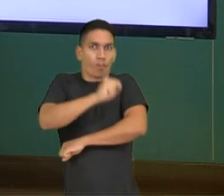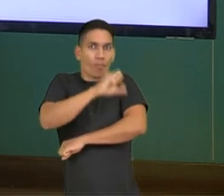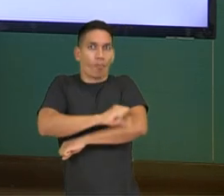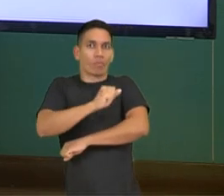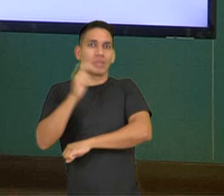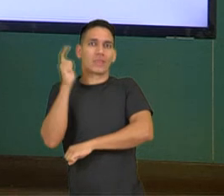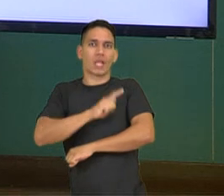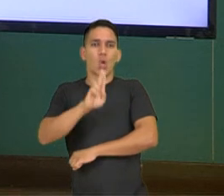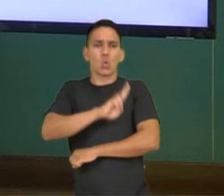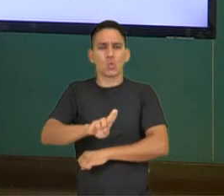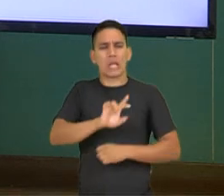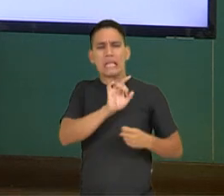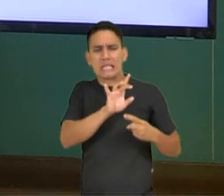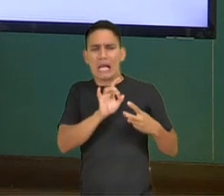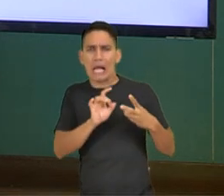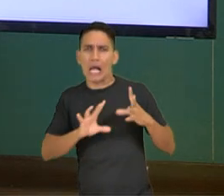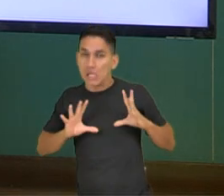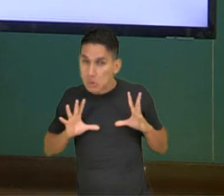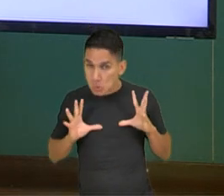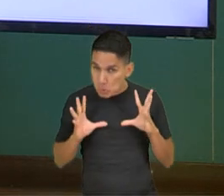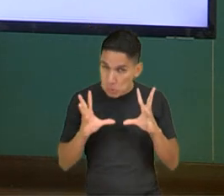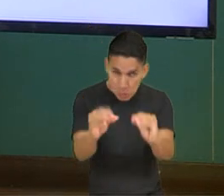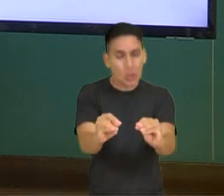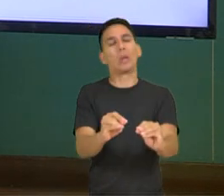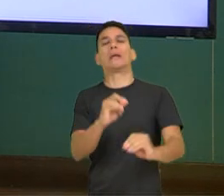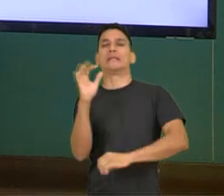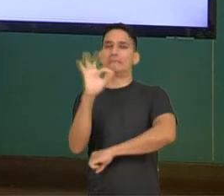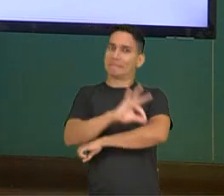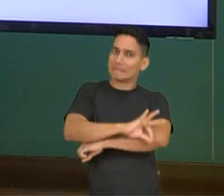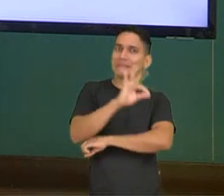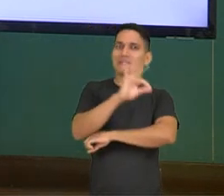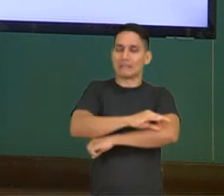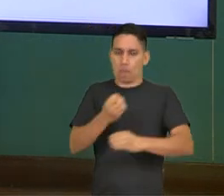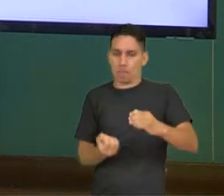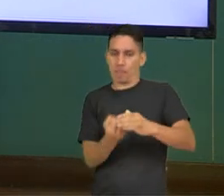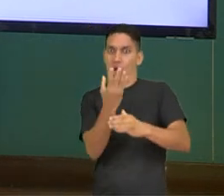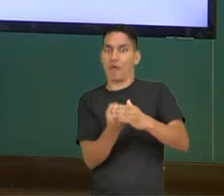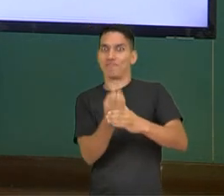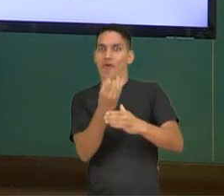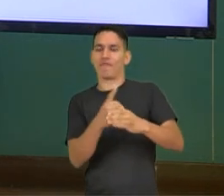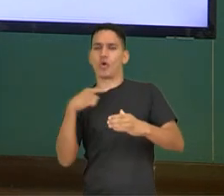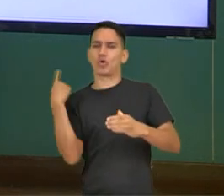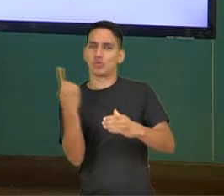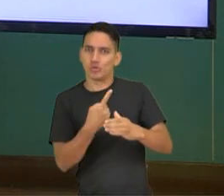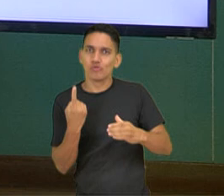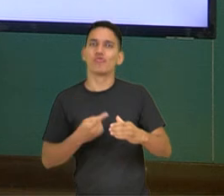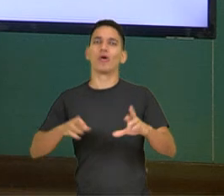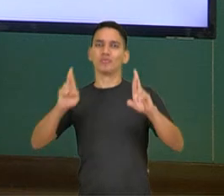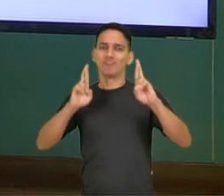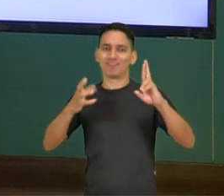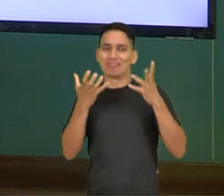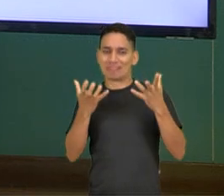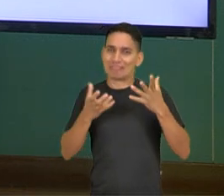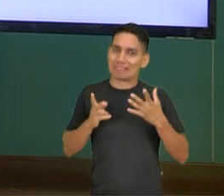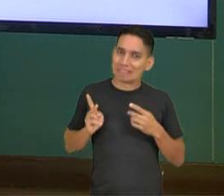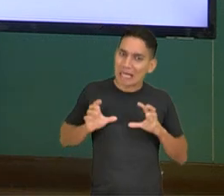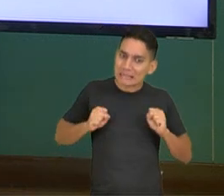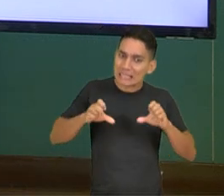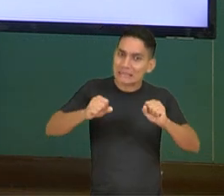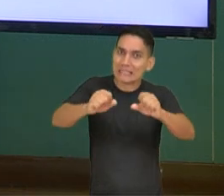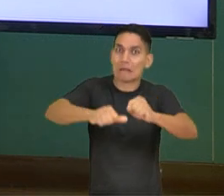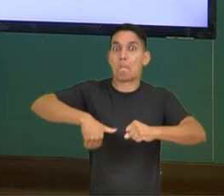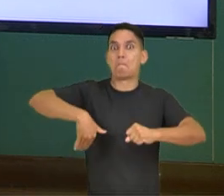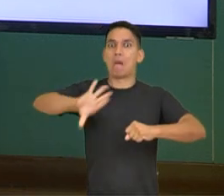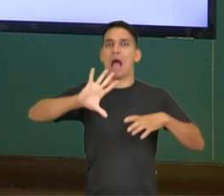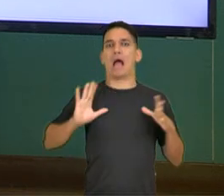usamos cada gota possível deste líquido que nós ansiamos, desejamos cada vez mais